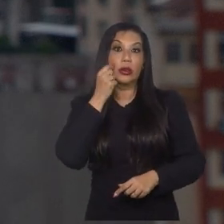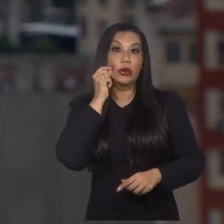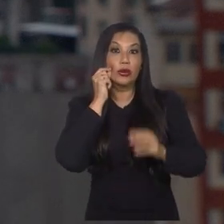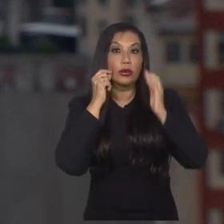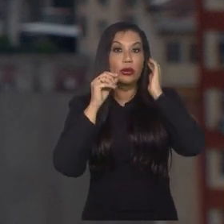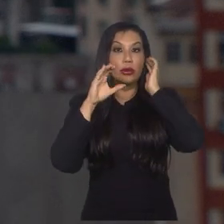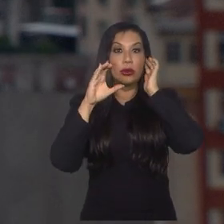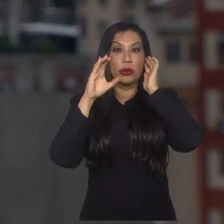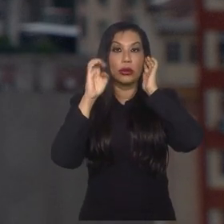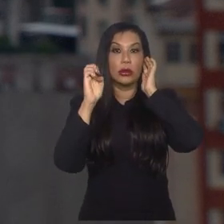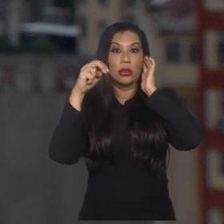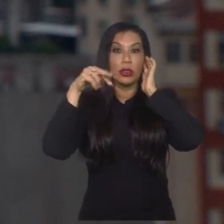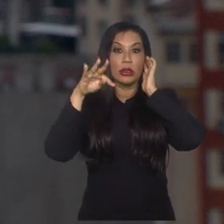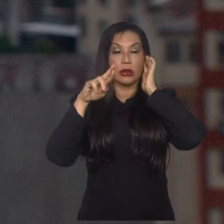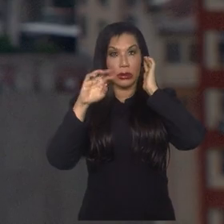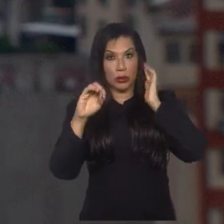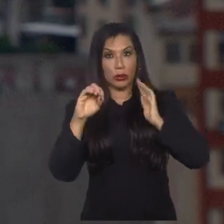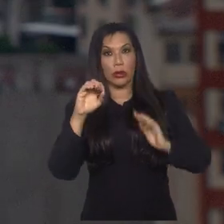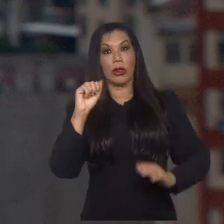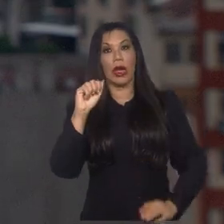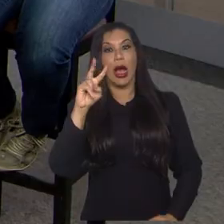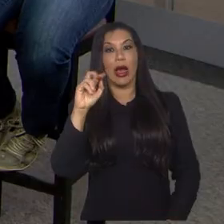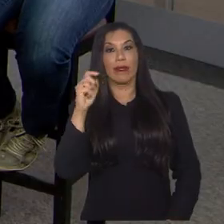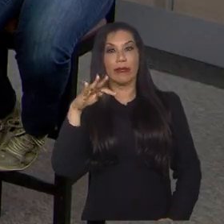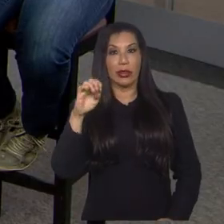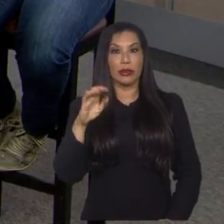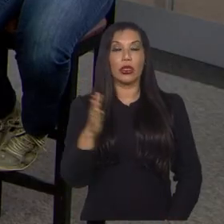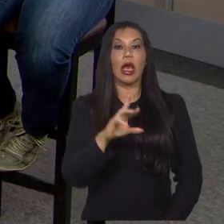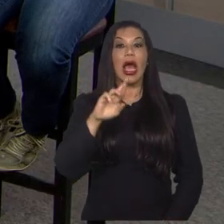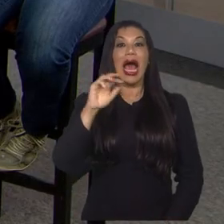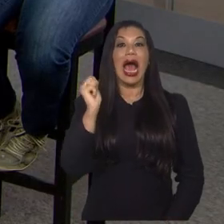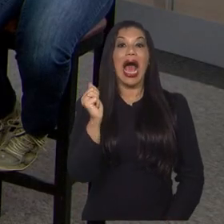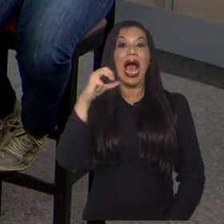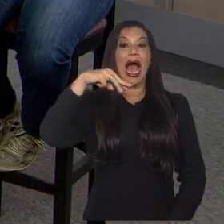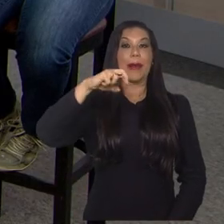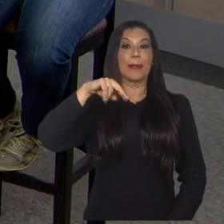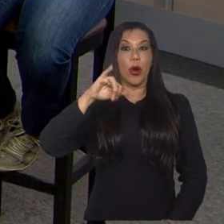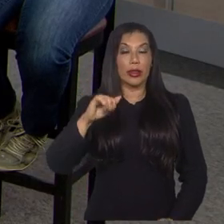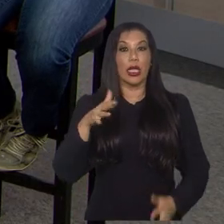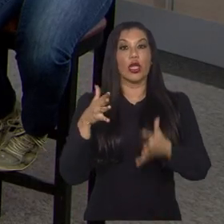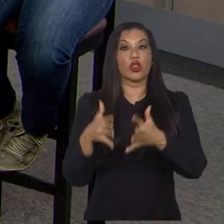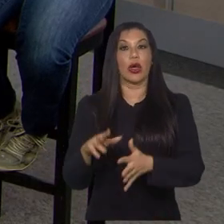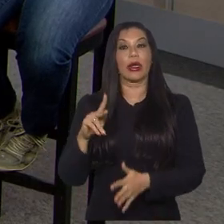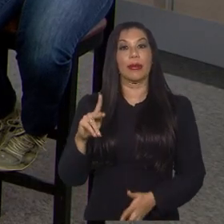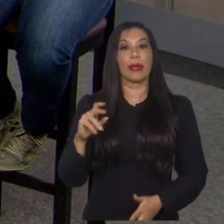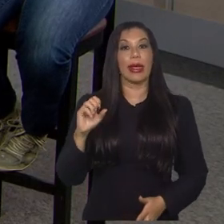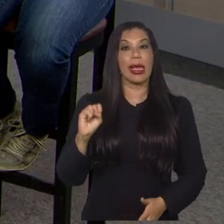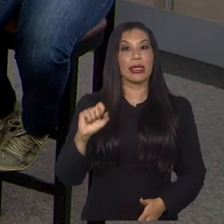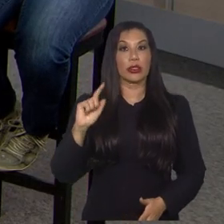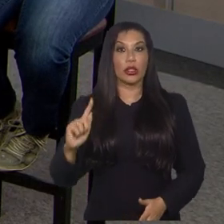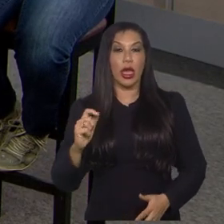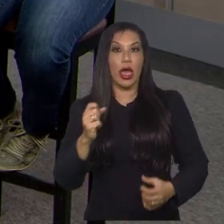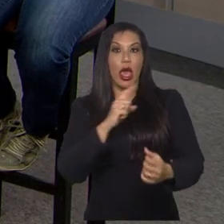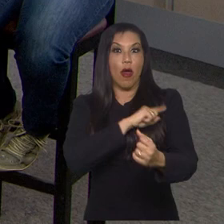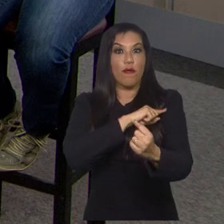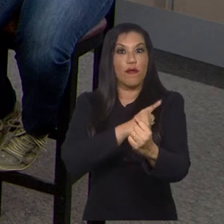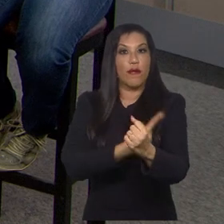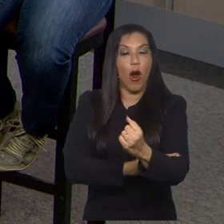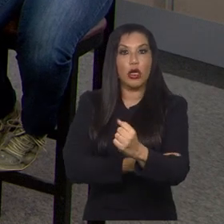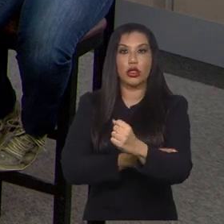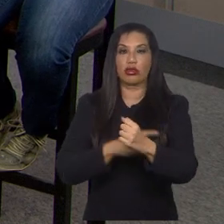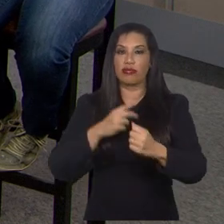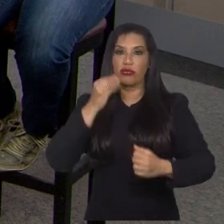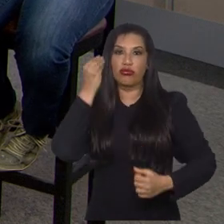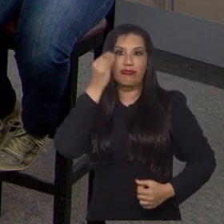que pode ser um diferencial, que é a Ramona. A Amanda Bachmann joga pelo PSG, ela é muito forte, ela tem uma presença diária também